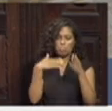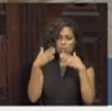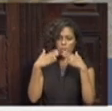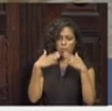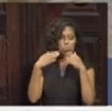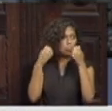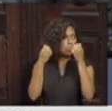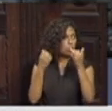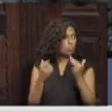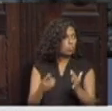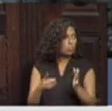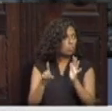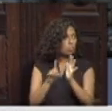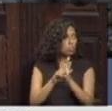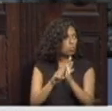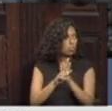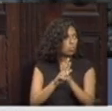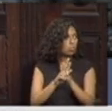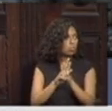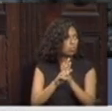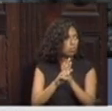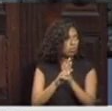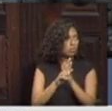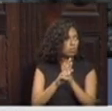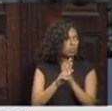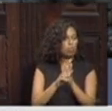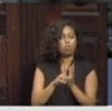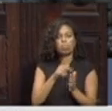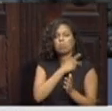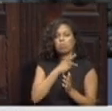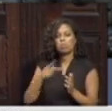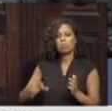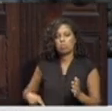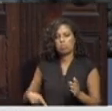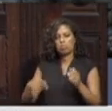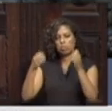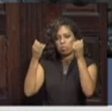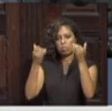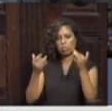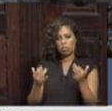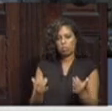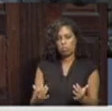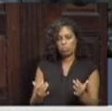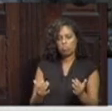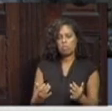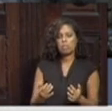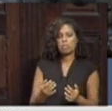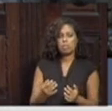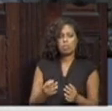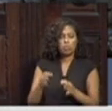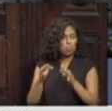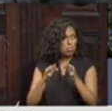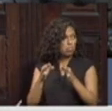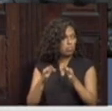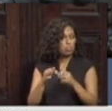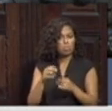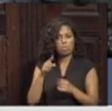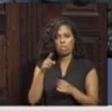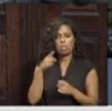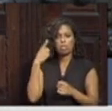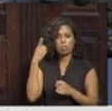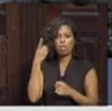parabéns. O parecer é altamente favorável. Eu só depois vou pedir a